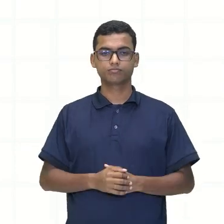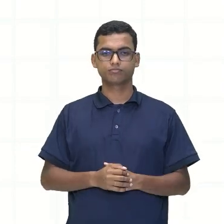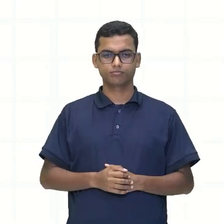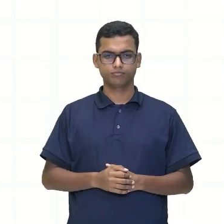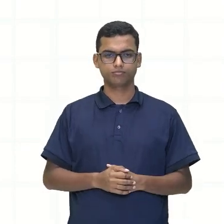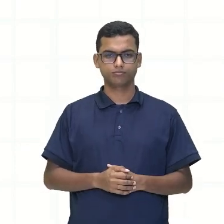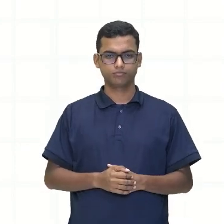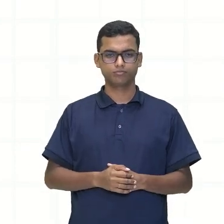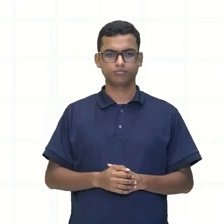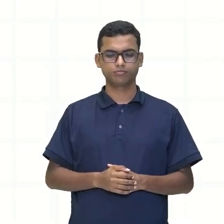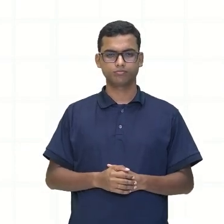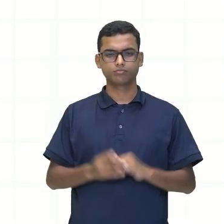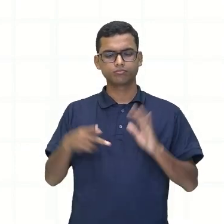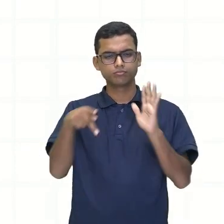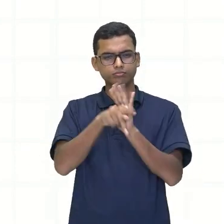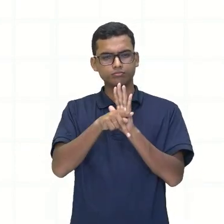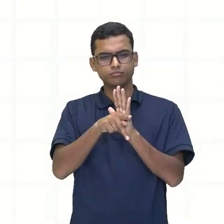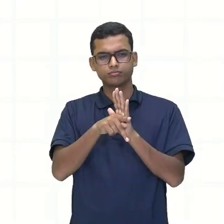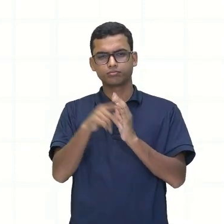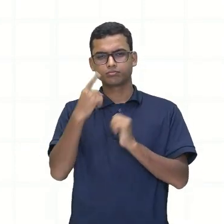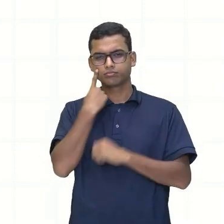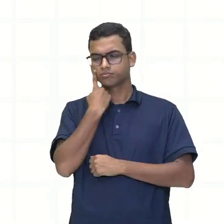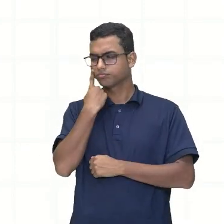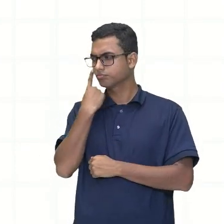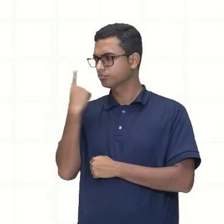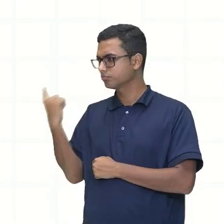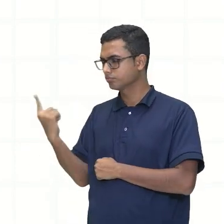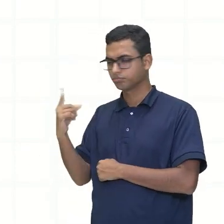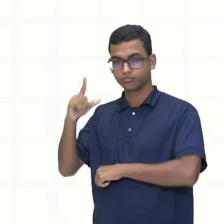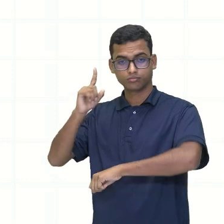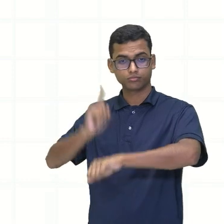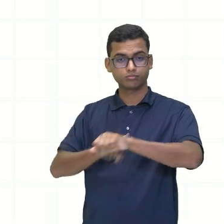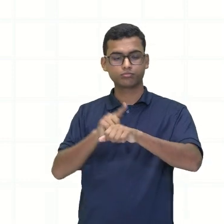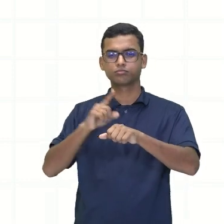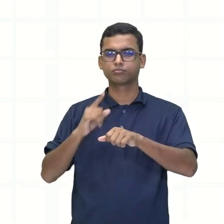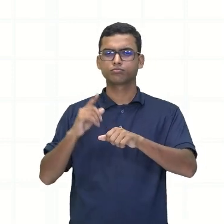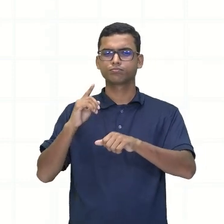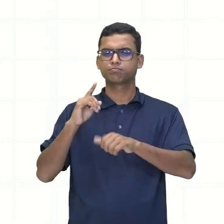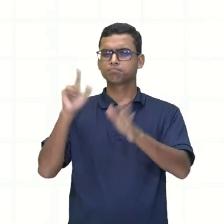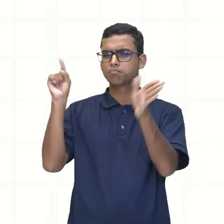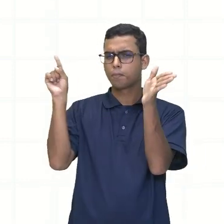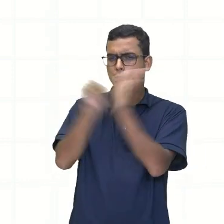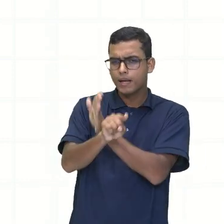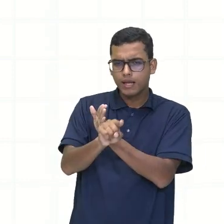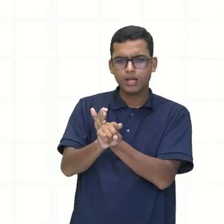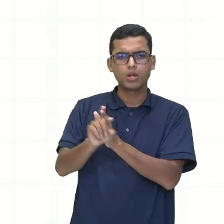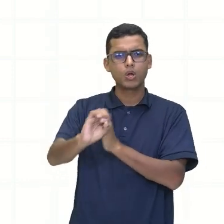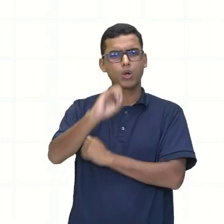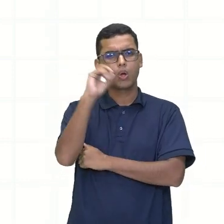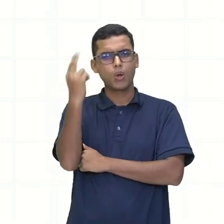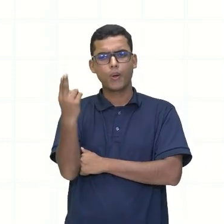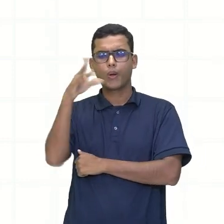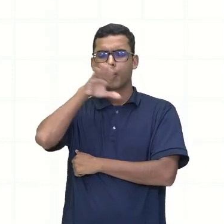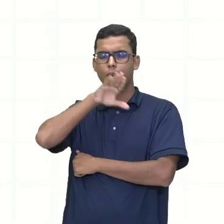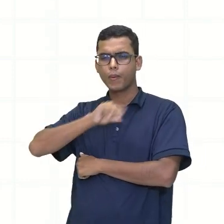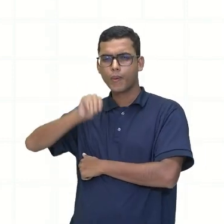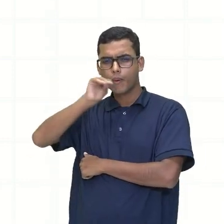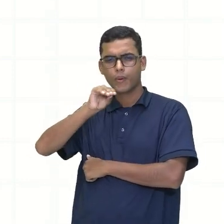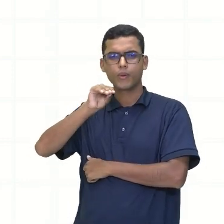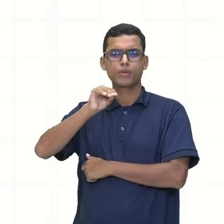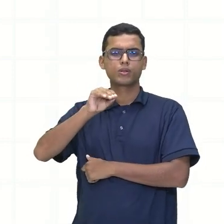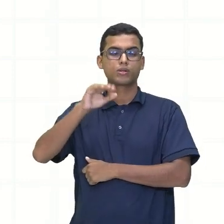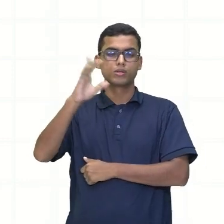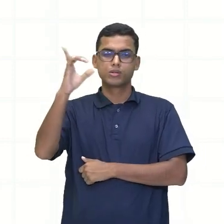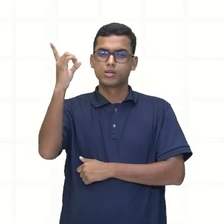I, you. Então, quando eu faço perguntas ou quando eu estou falando no dia